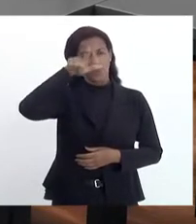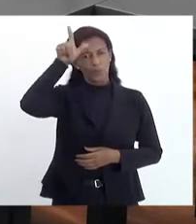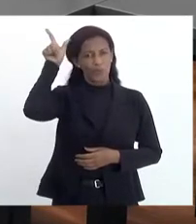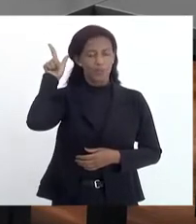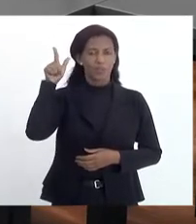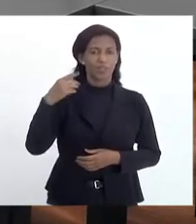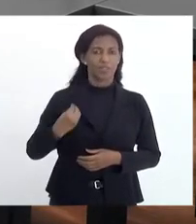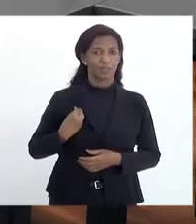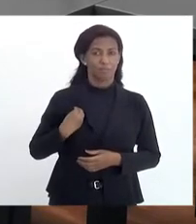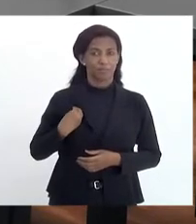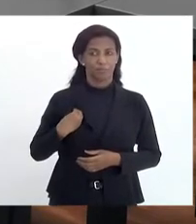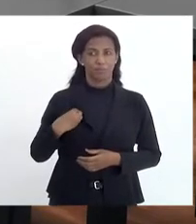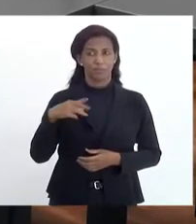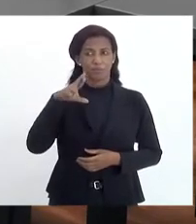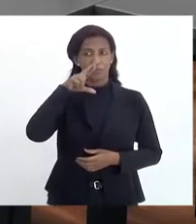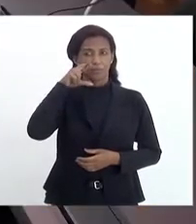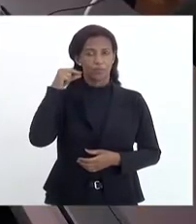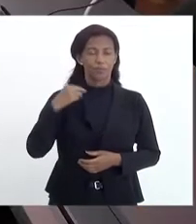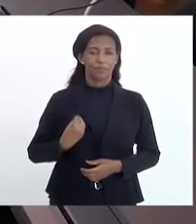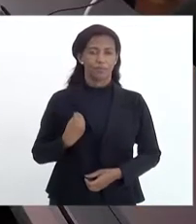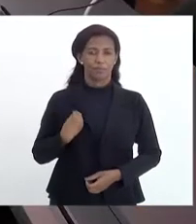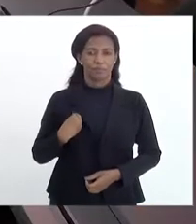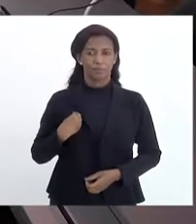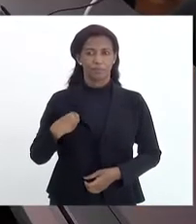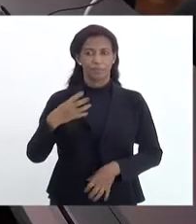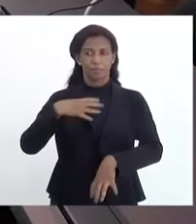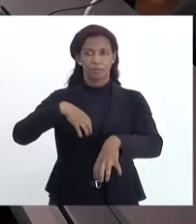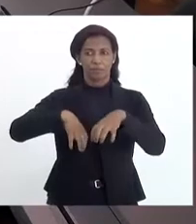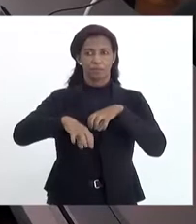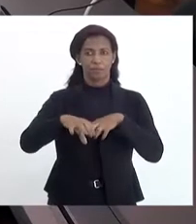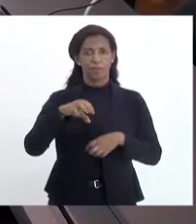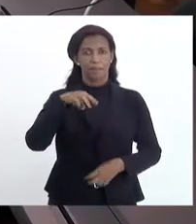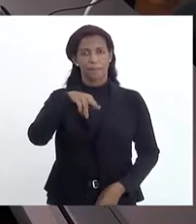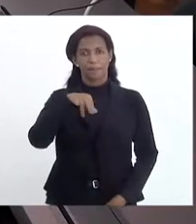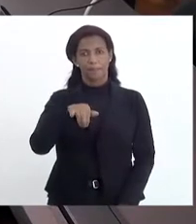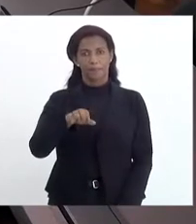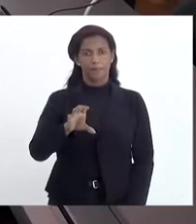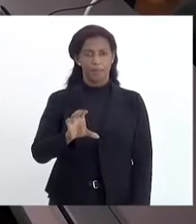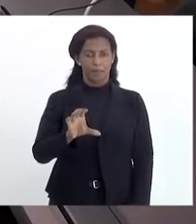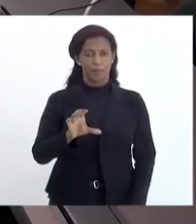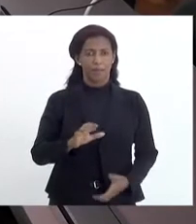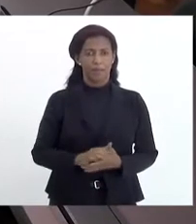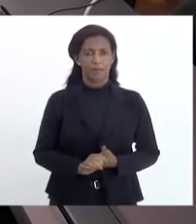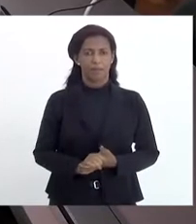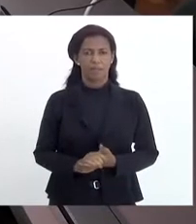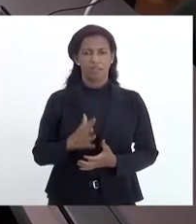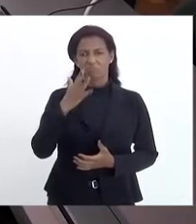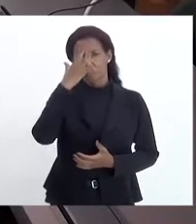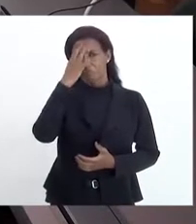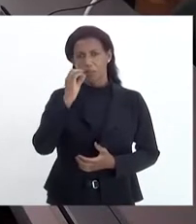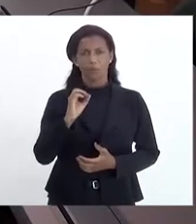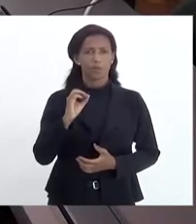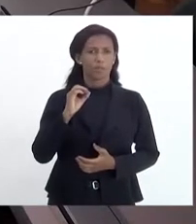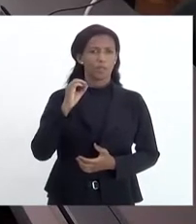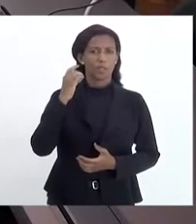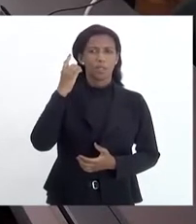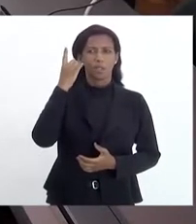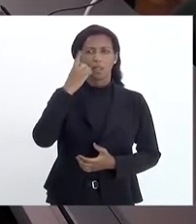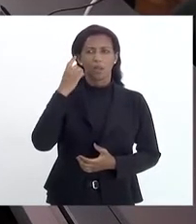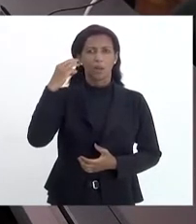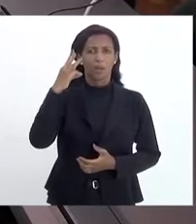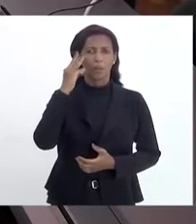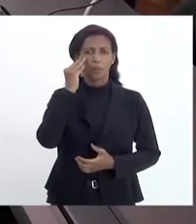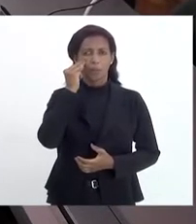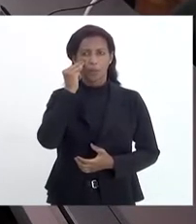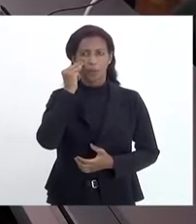presencialmente, deputado Rosenberg Reis, presencialmente, e remotamente deputado Carlos Mink. Não sei se a deputada Mônica já se encontra, e bom